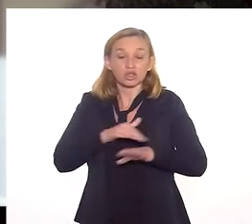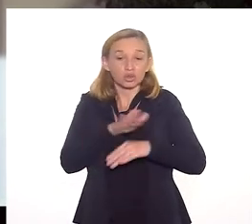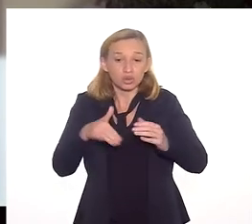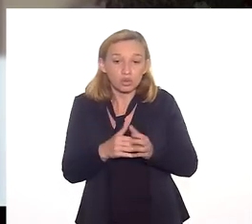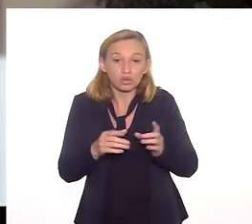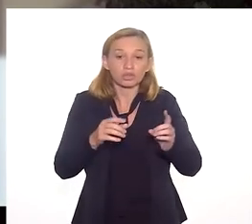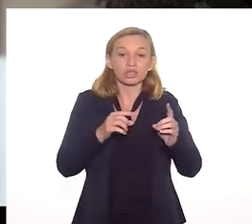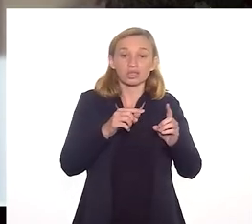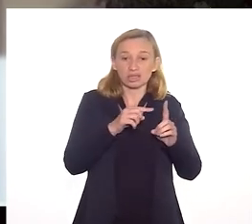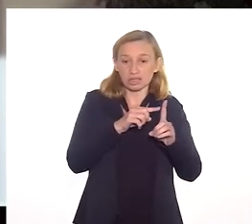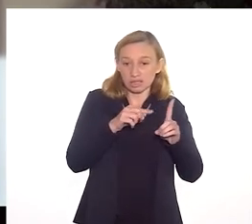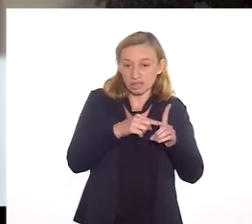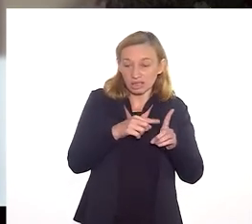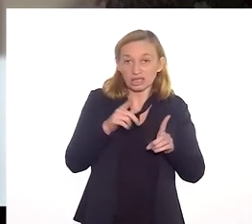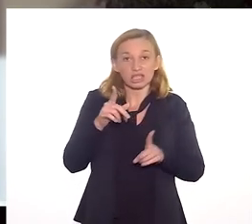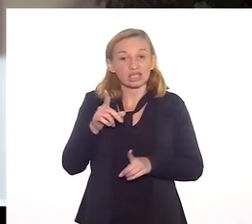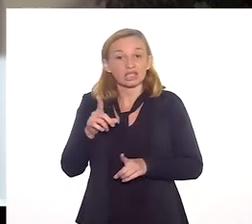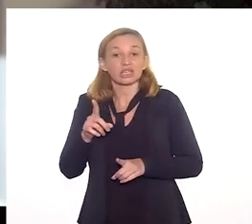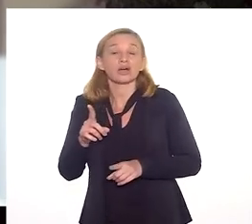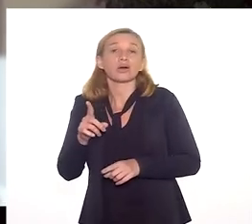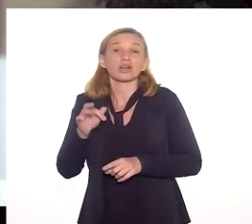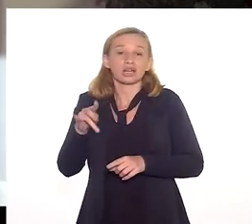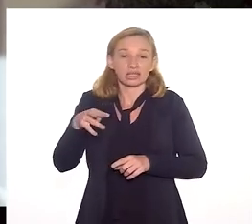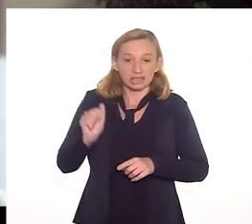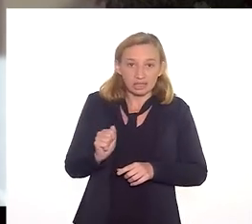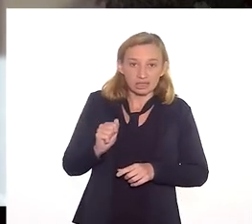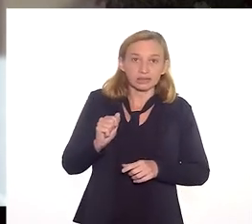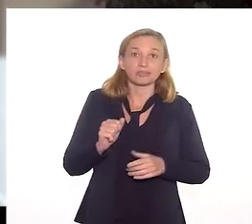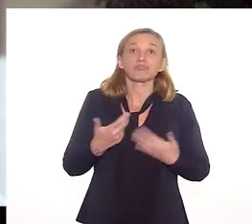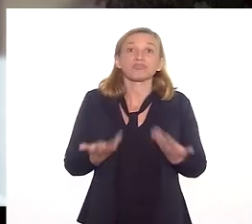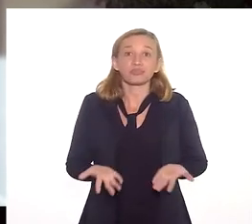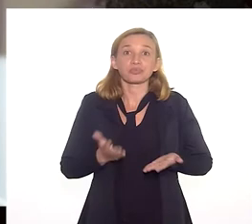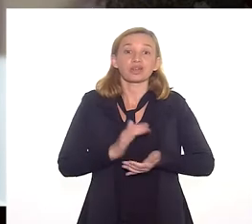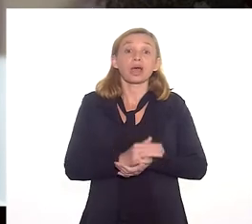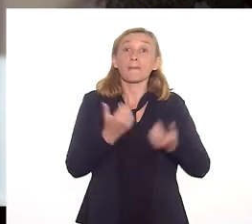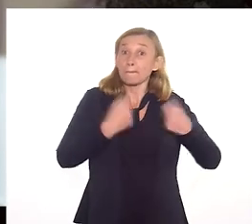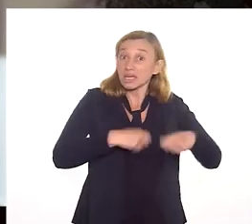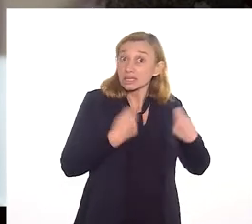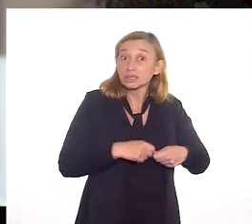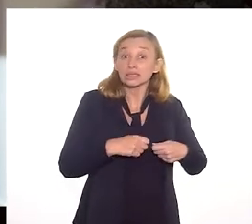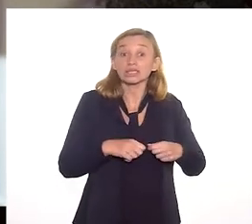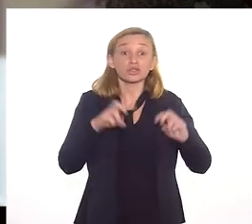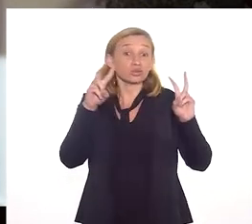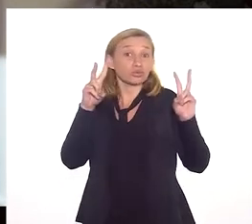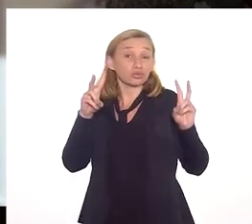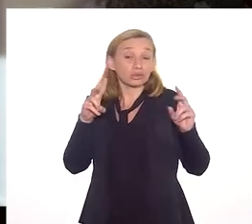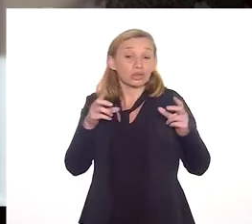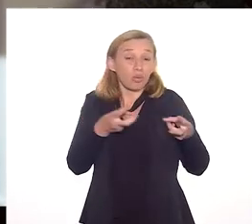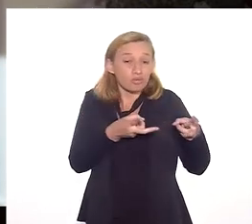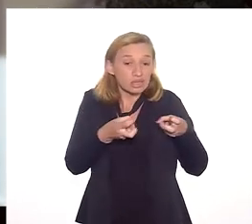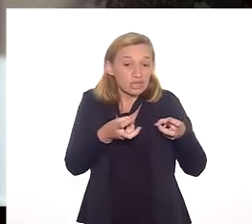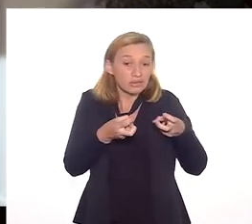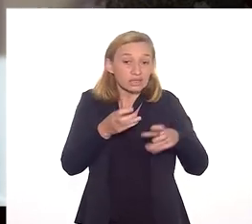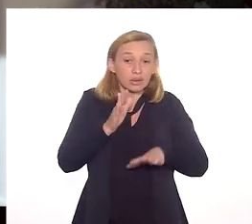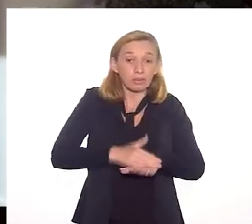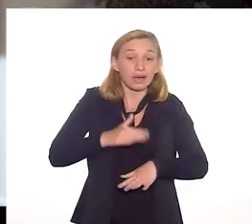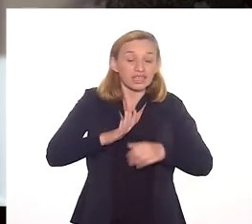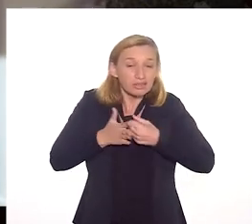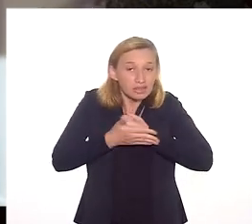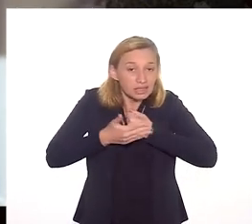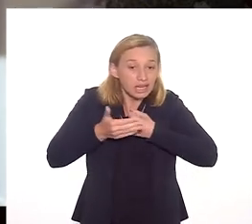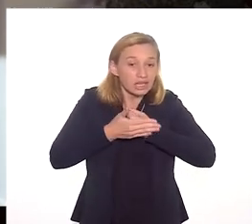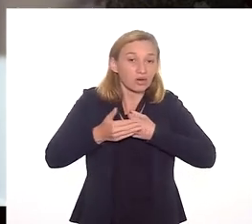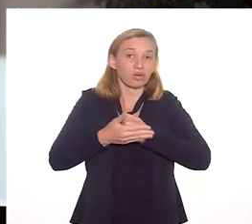todas gestantes, não, elas são gestantes, lactantes e puérperas tardias, né? E elas precisam de ter uma observação